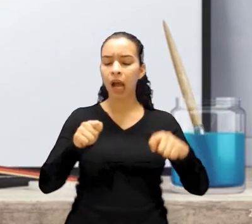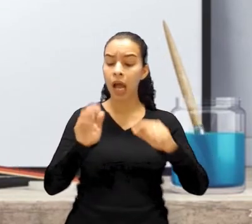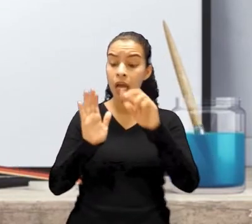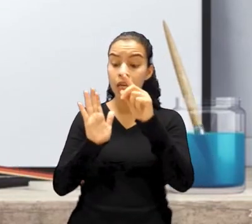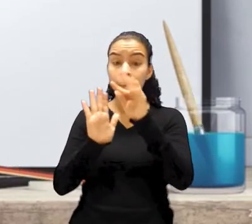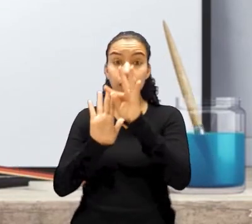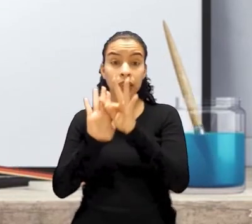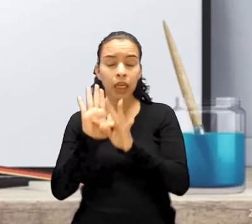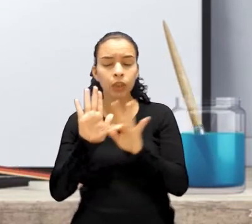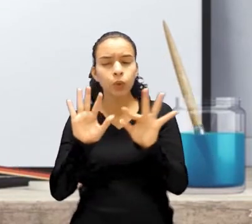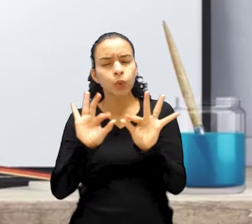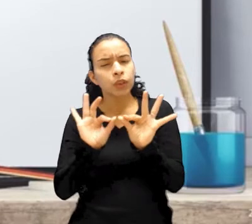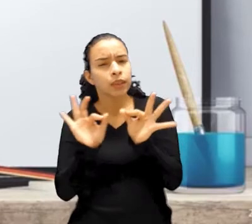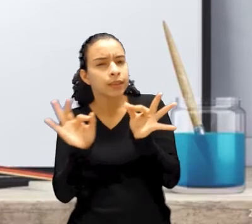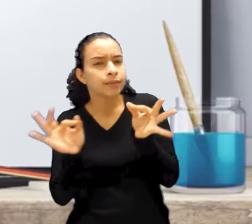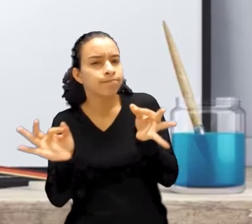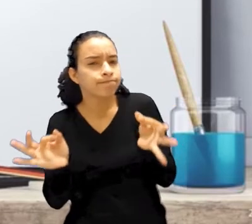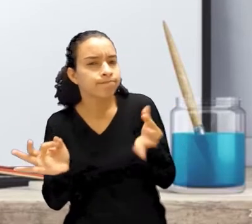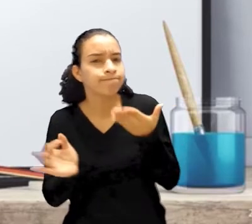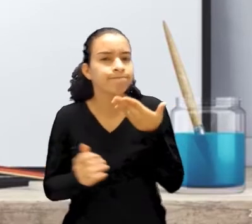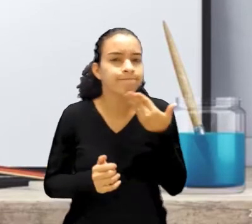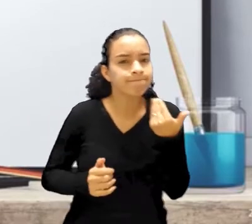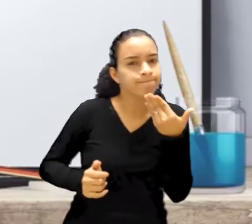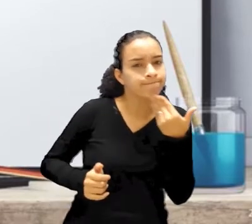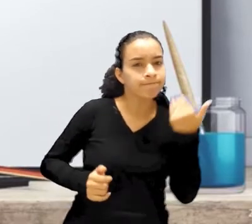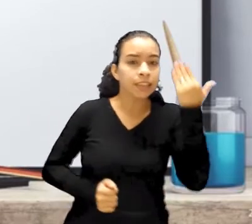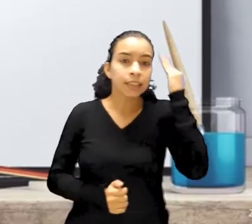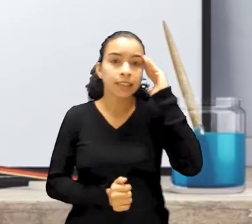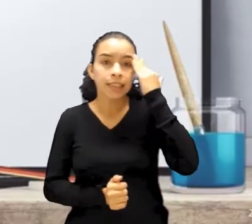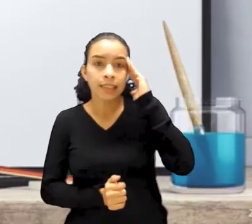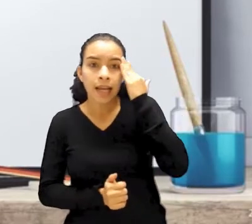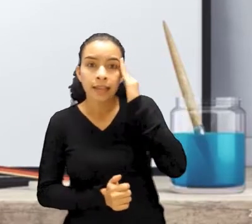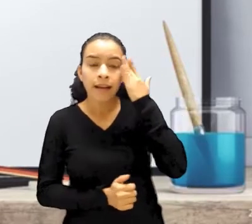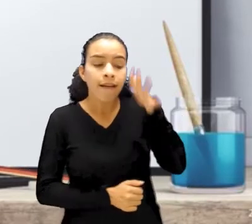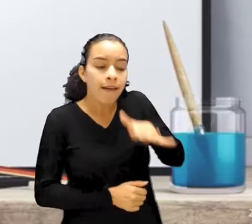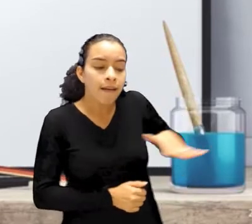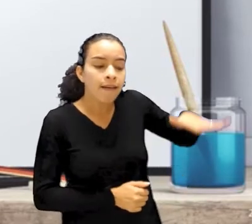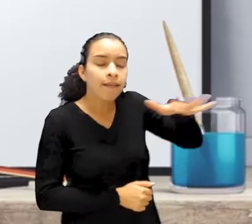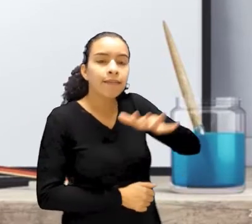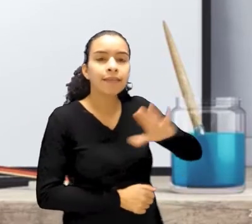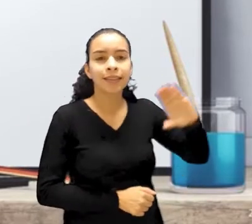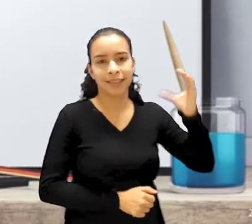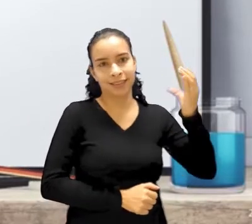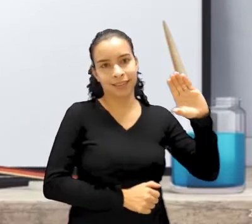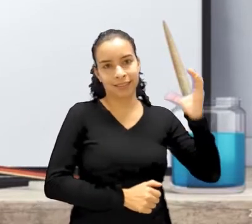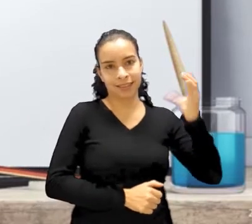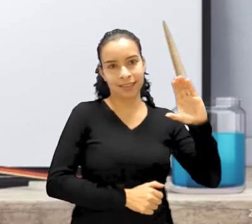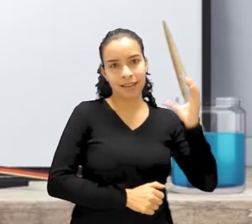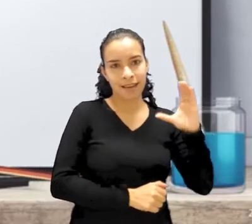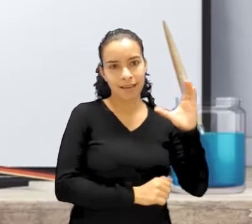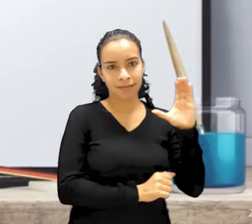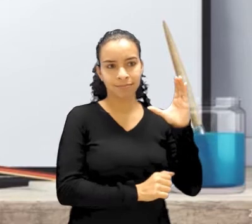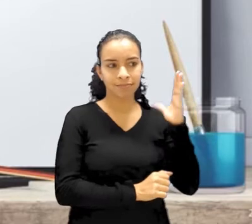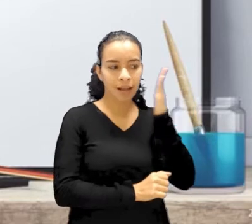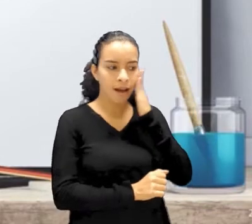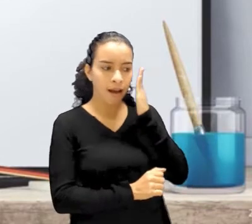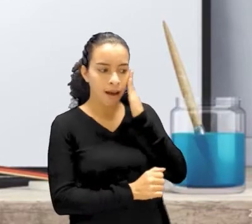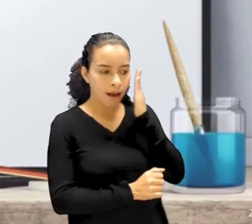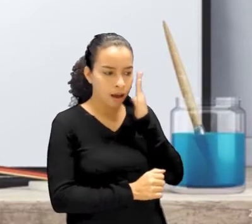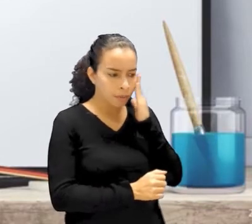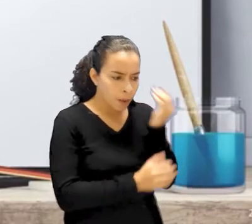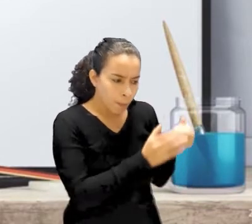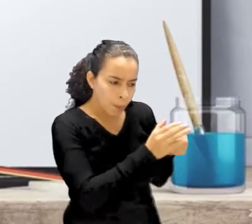que todas as pessoas possam conhecer, né, os fenômenos, conhecer um pouco, ter acesso a